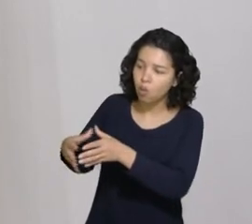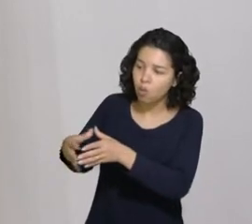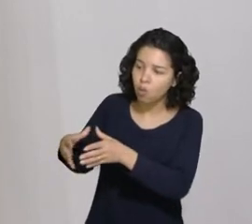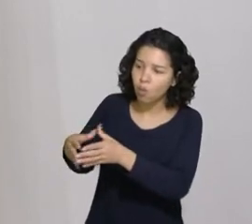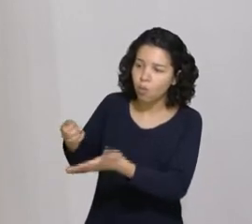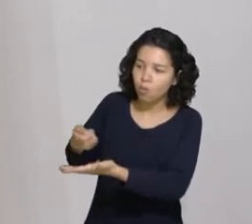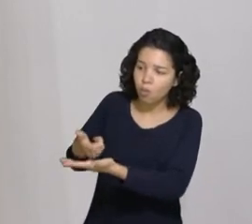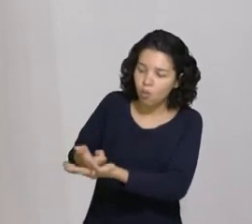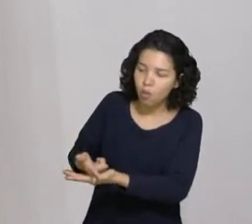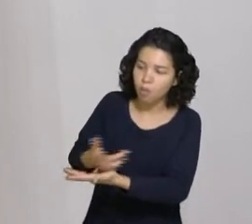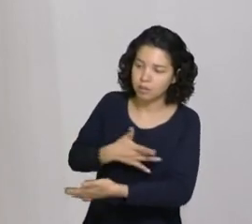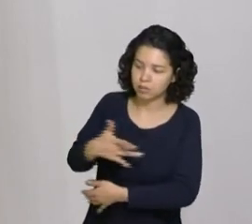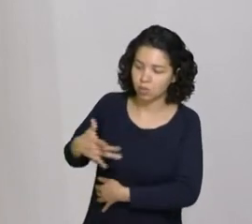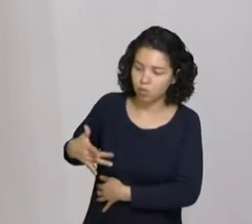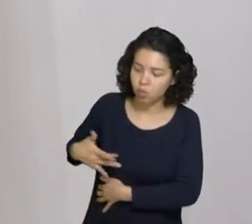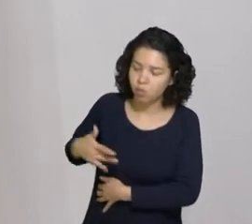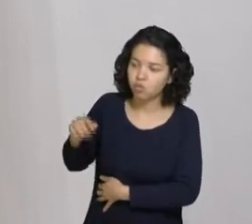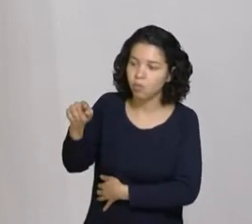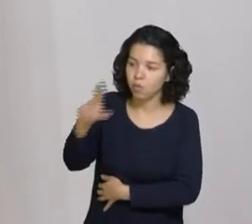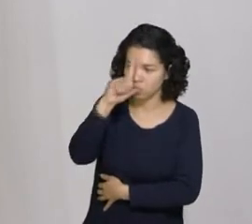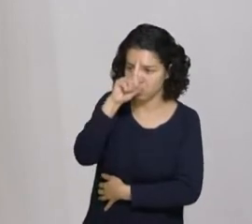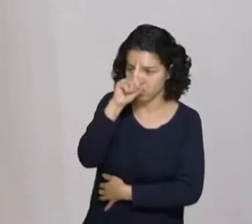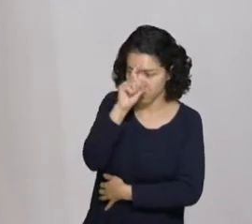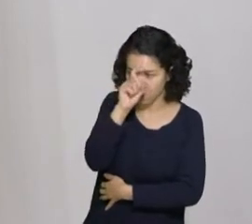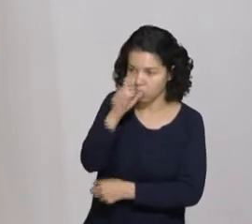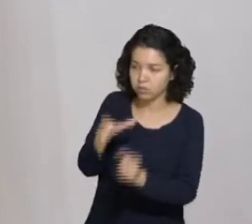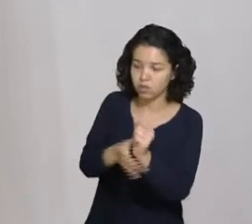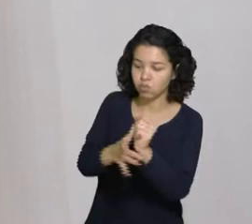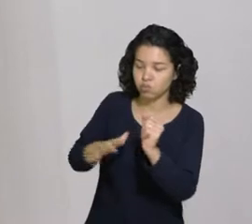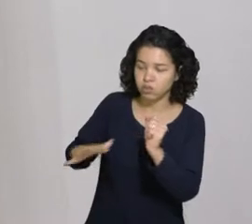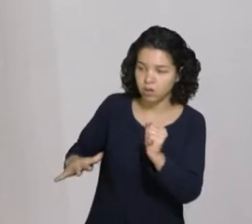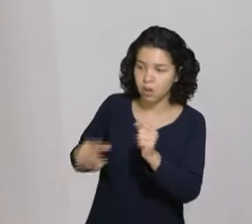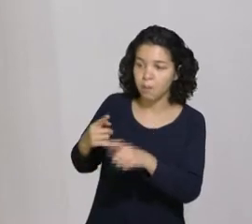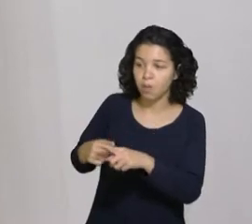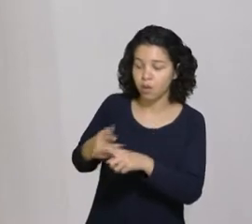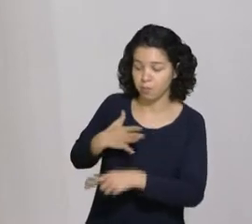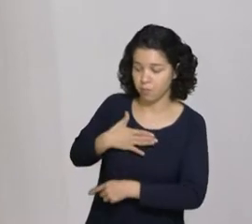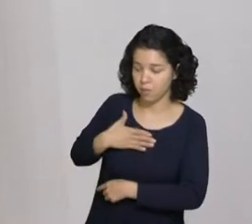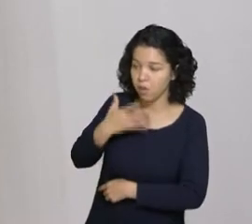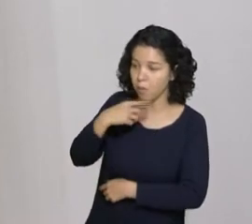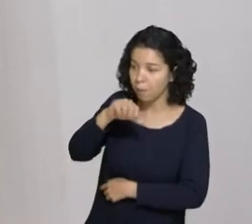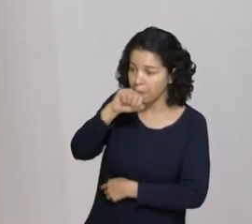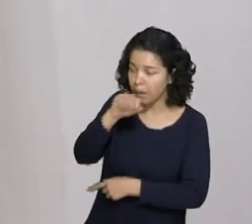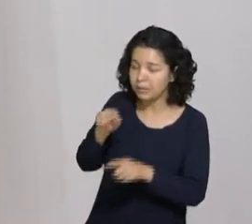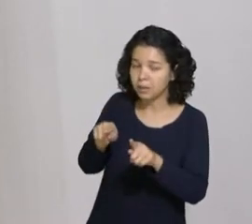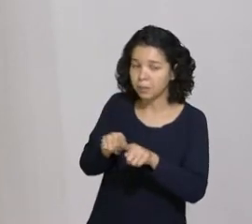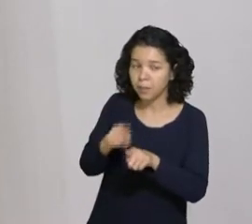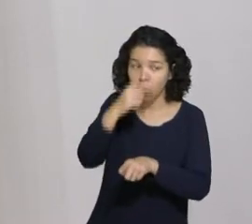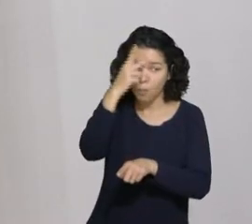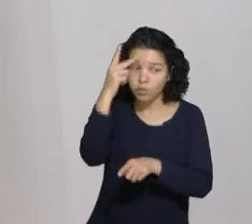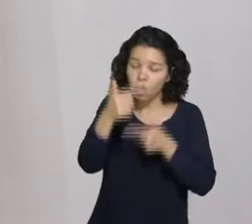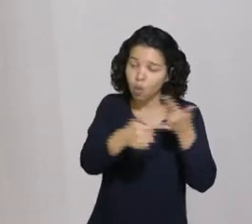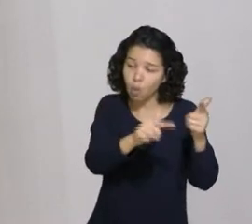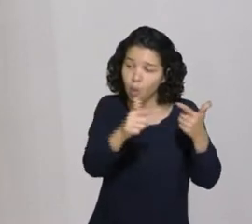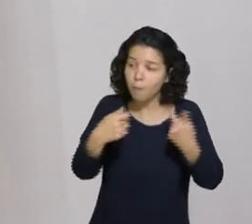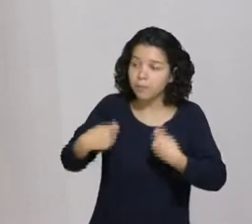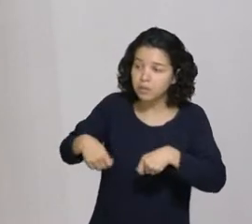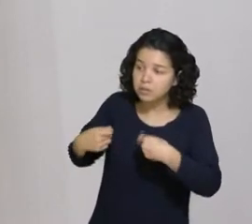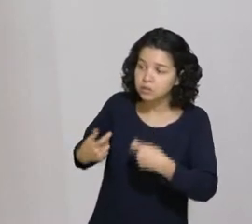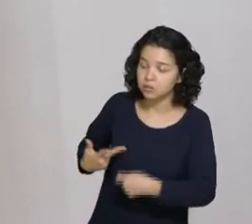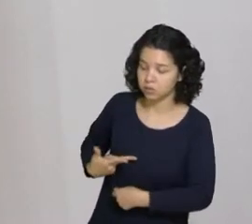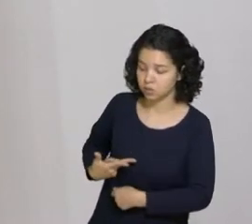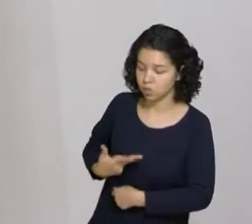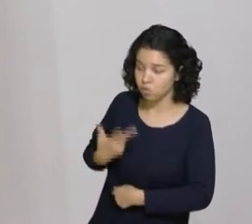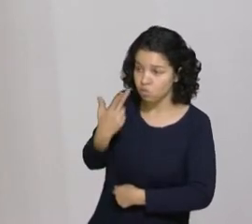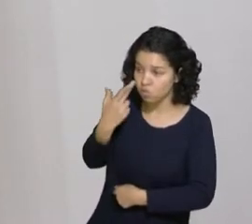para o Hospital Regional de São José pois meu pai e centenas de outras pessoas que tanto necessitam cirurgia de